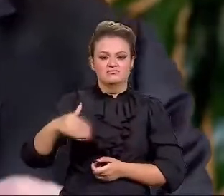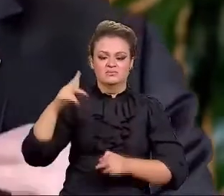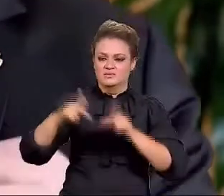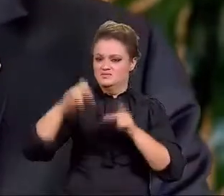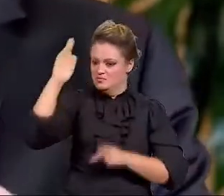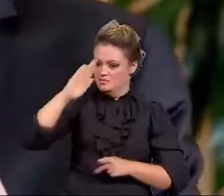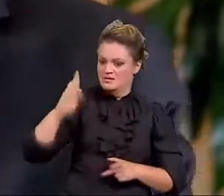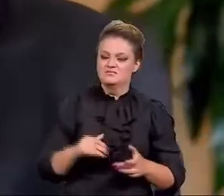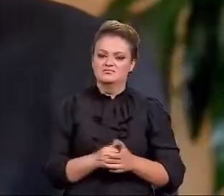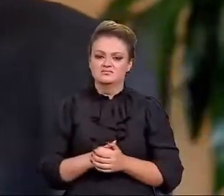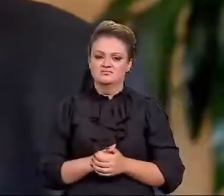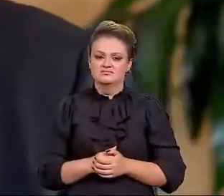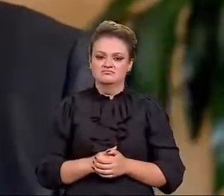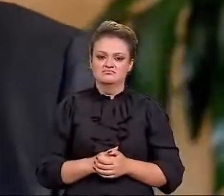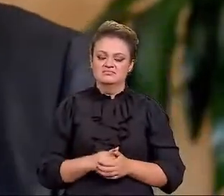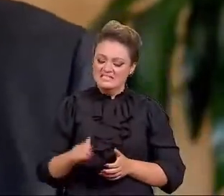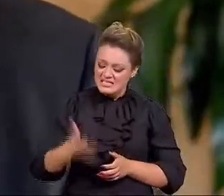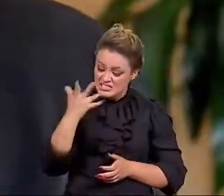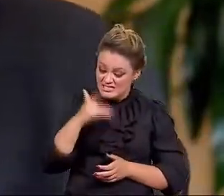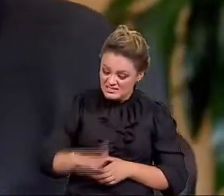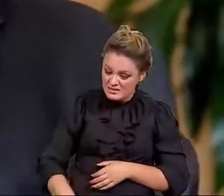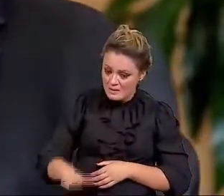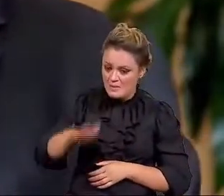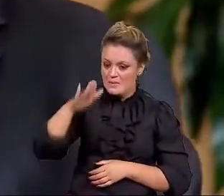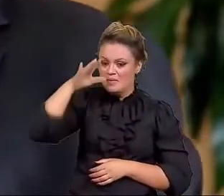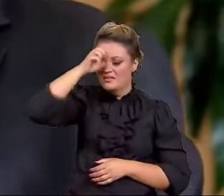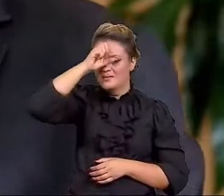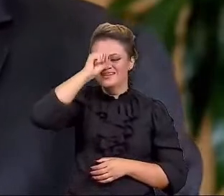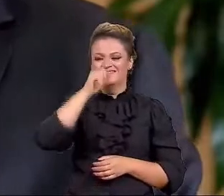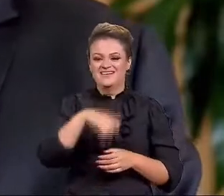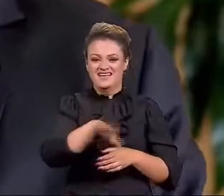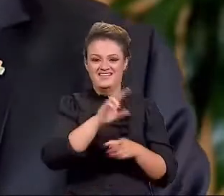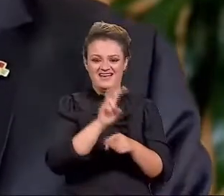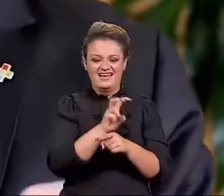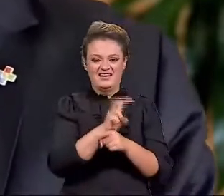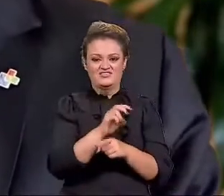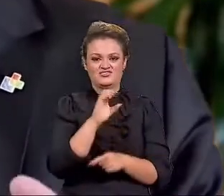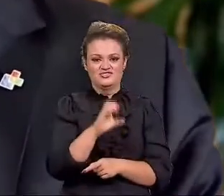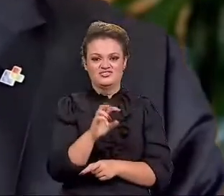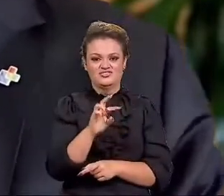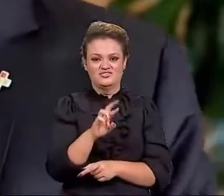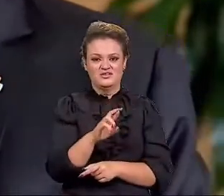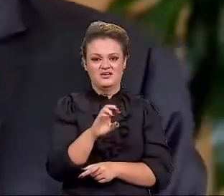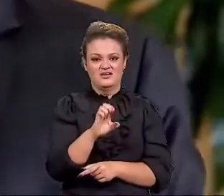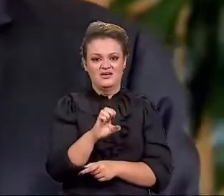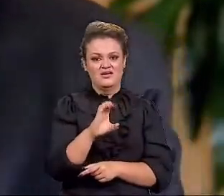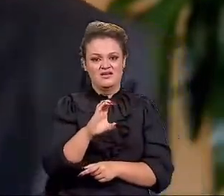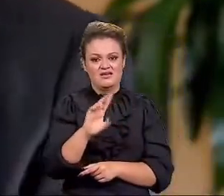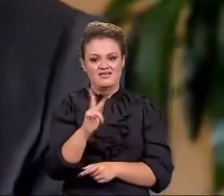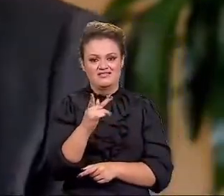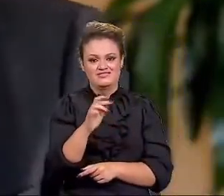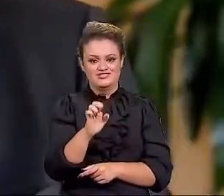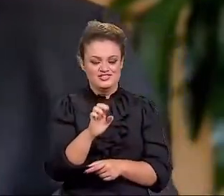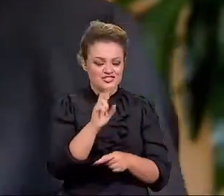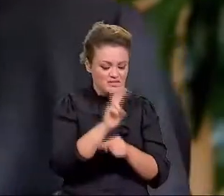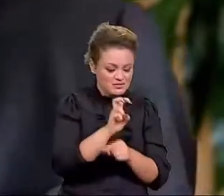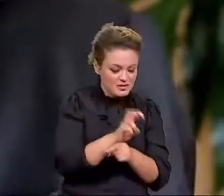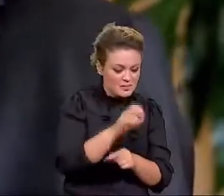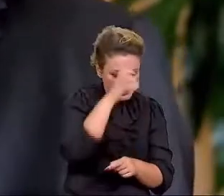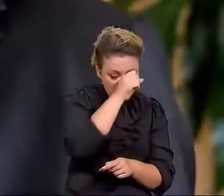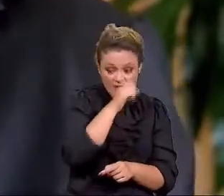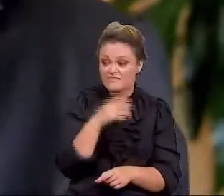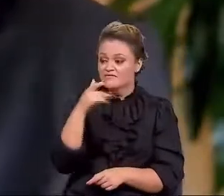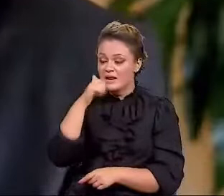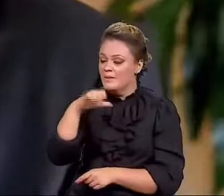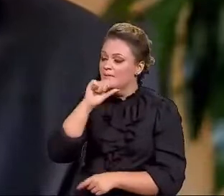A criança, numa creche, ela já tem que aprender para ensinar a mãe. Ela tem que dizer para a mãe, não jogue tal coisa no lixo, não faça assim.